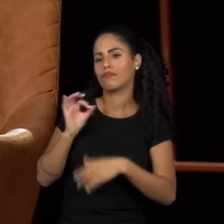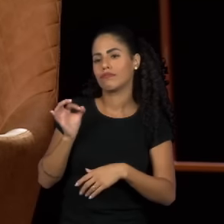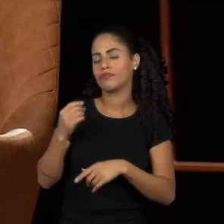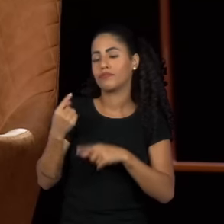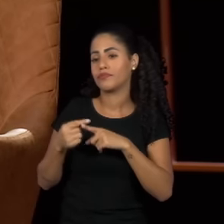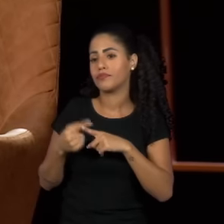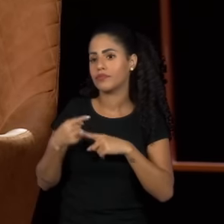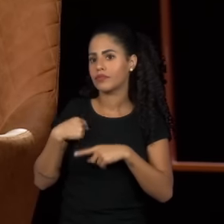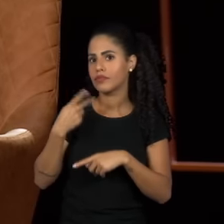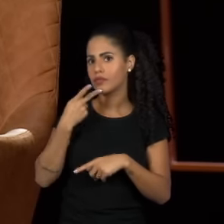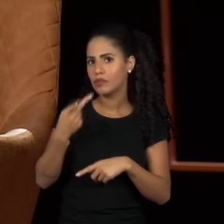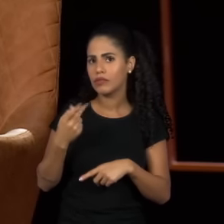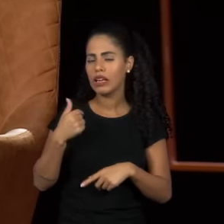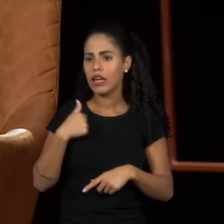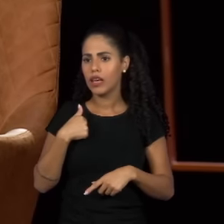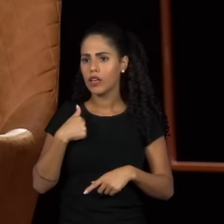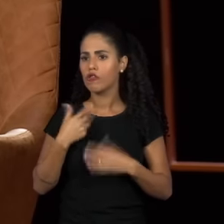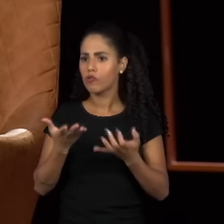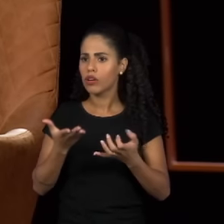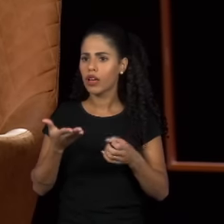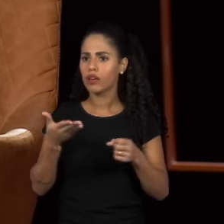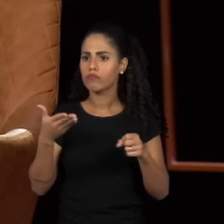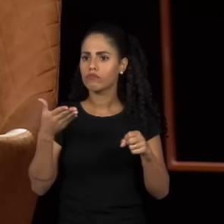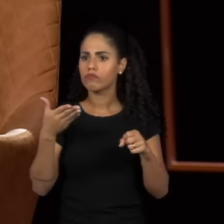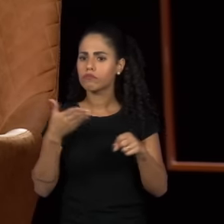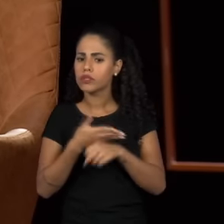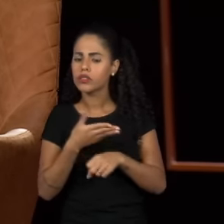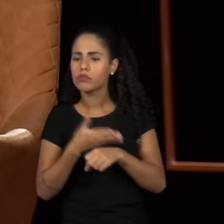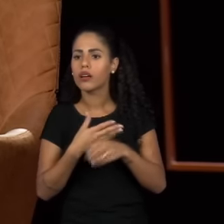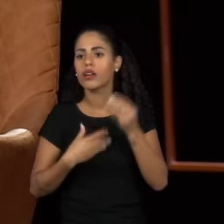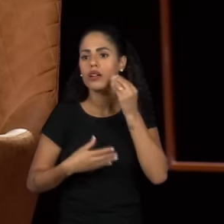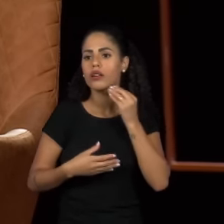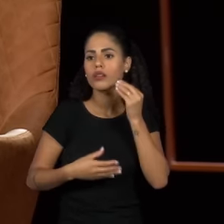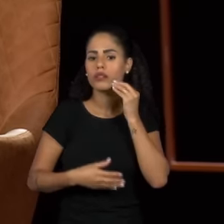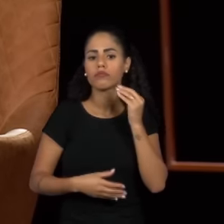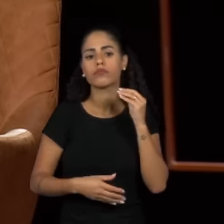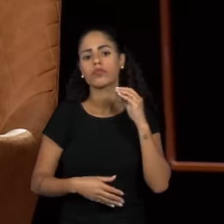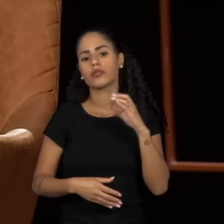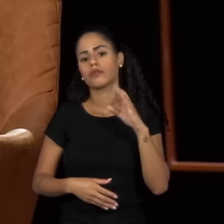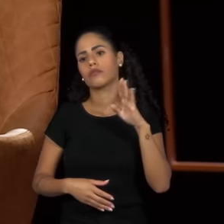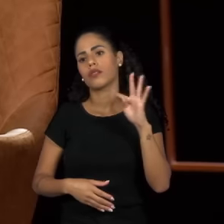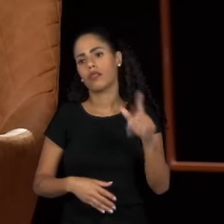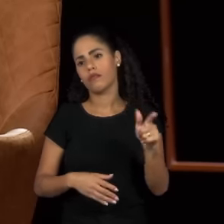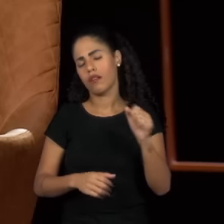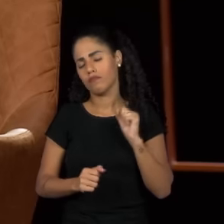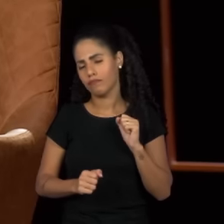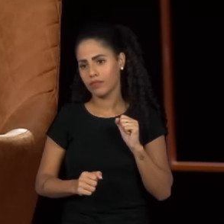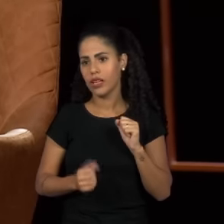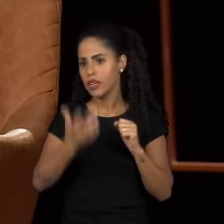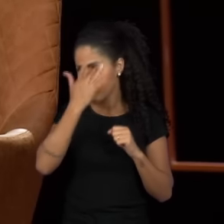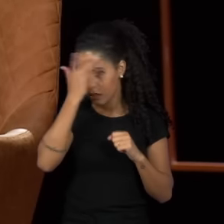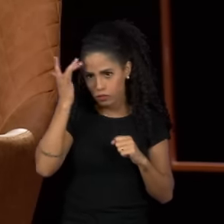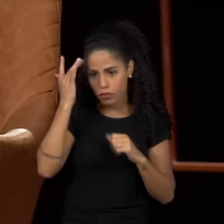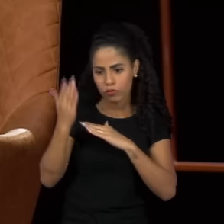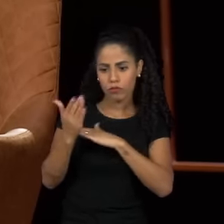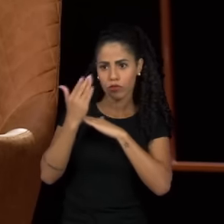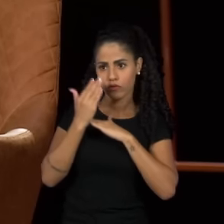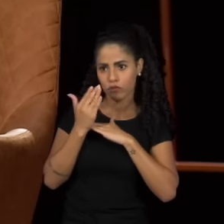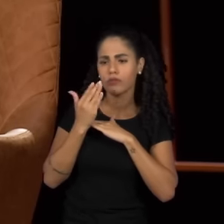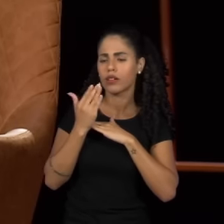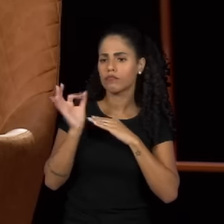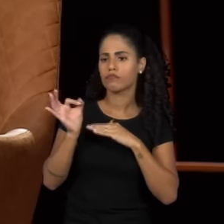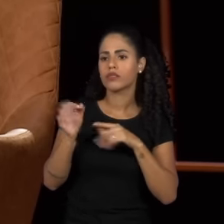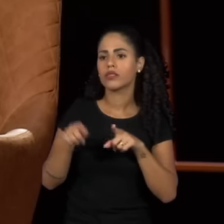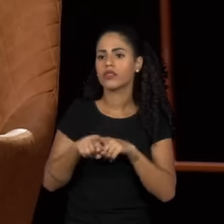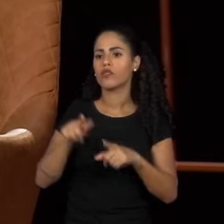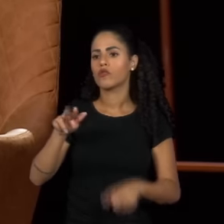falei, eu acho que eu vou prestar um teste lá para o CPT, vou para lá. E eles me ajudaram, o